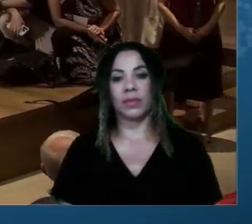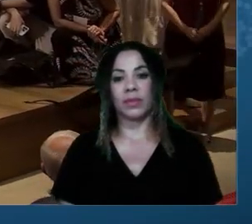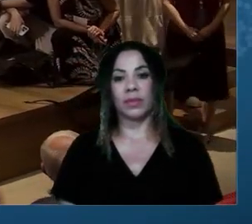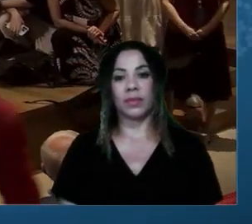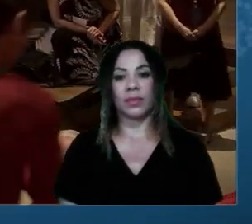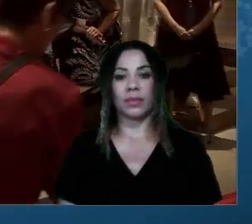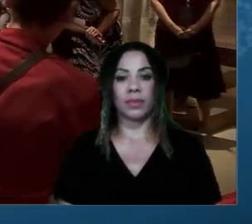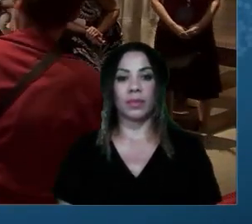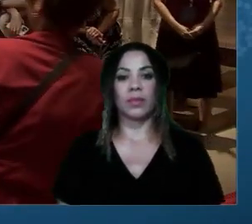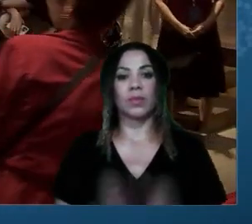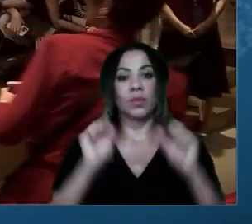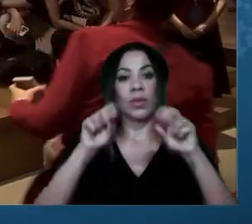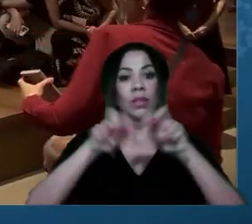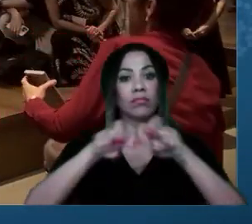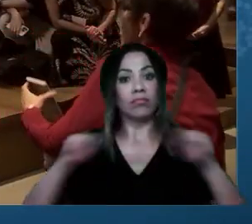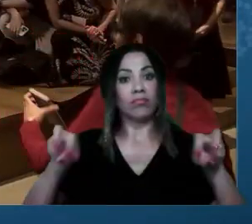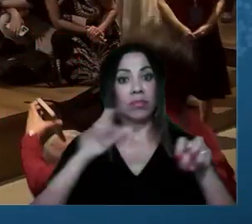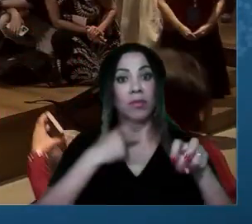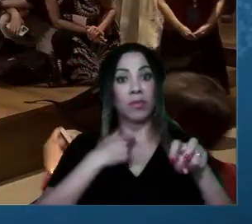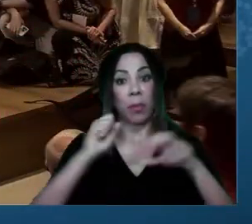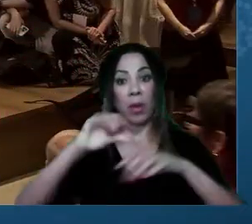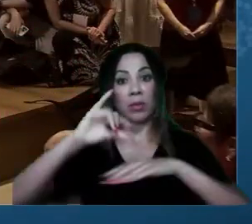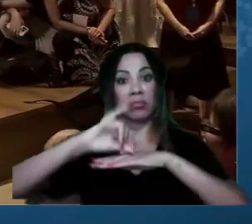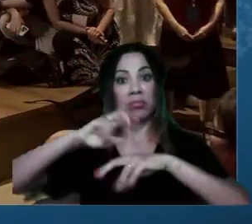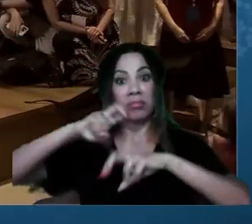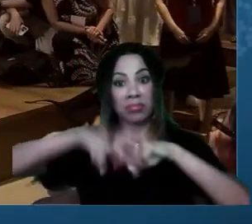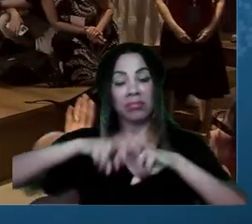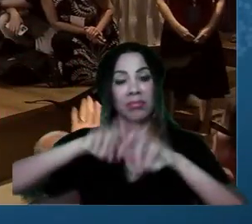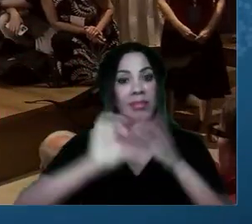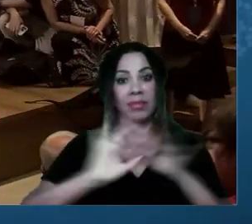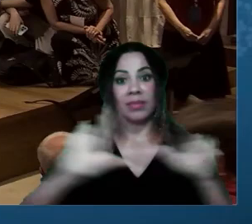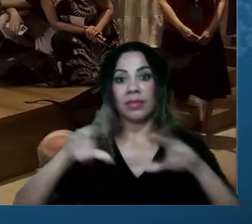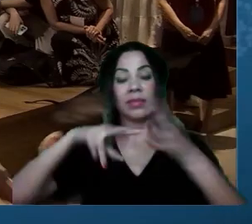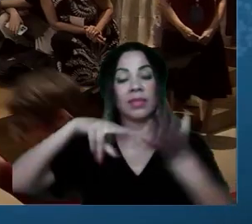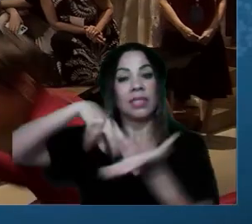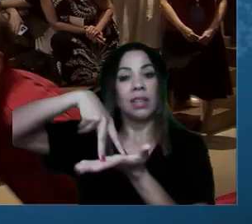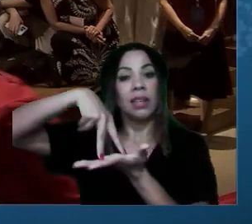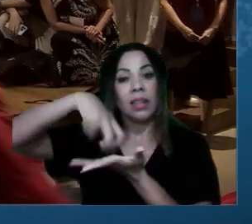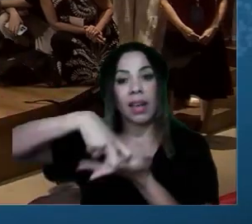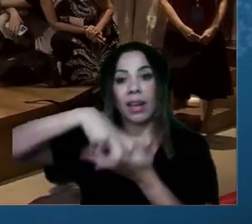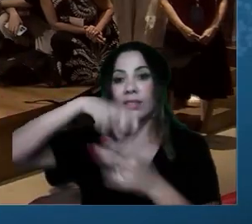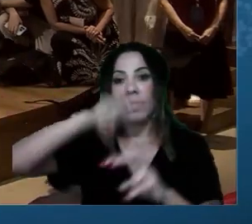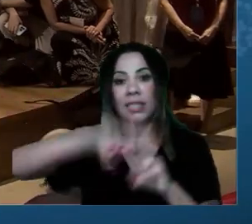Podem sentar, senta, senta ao chão, gente. Agacha.